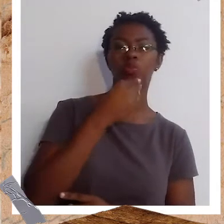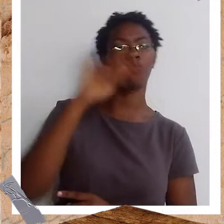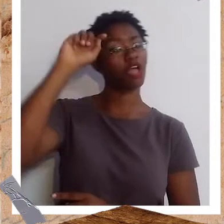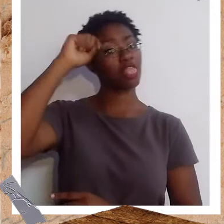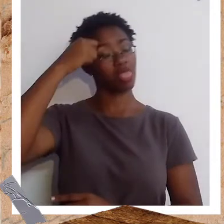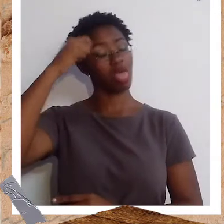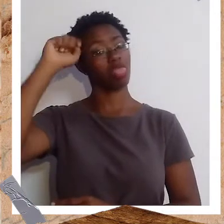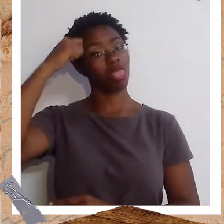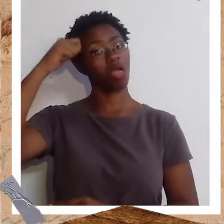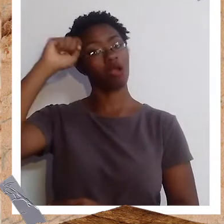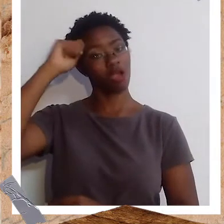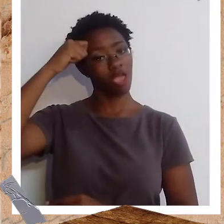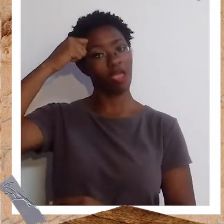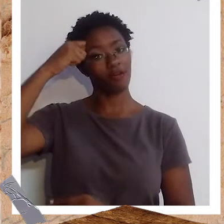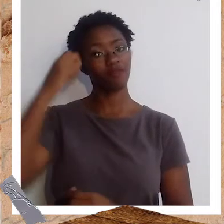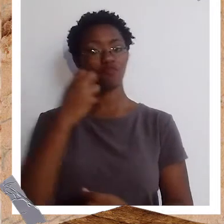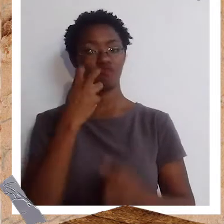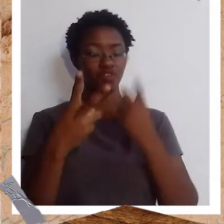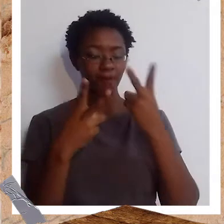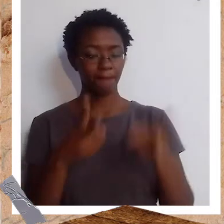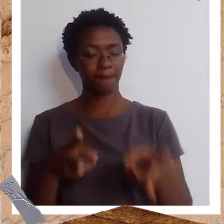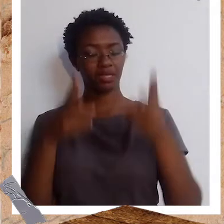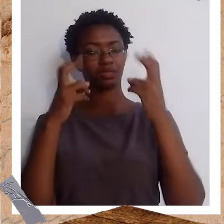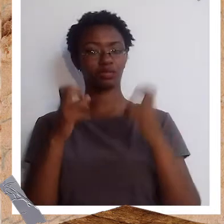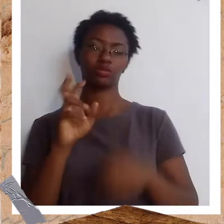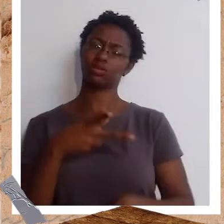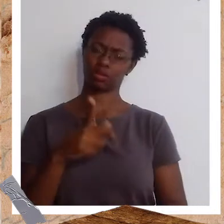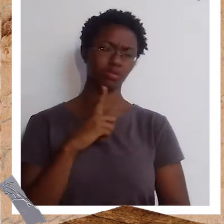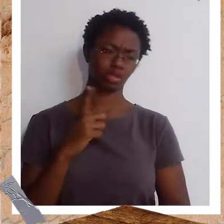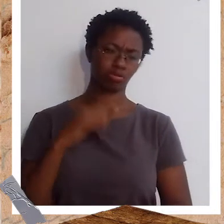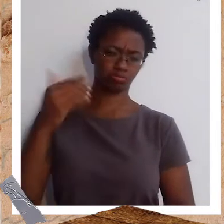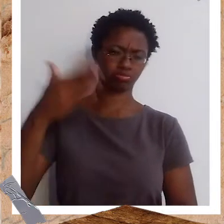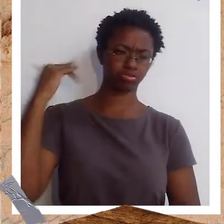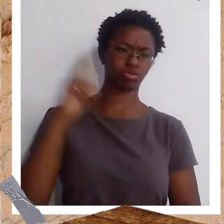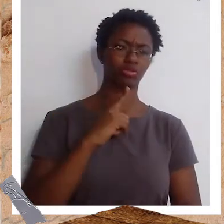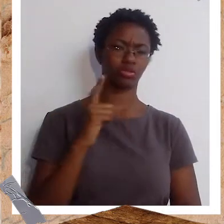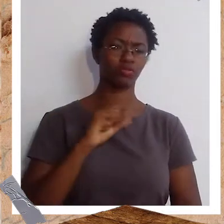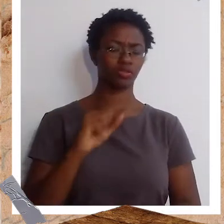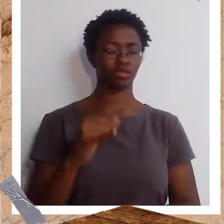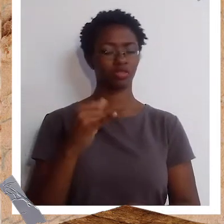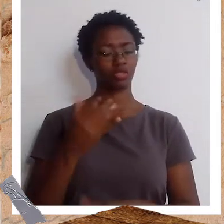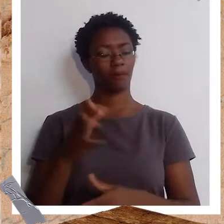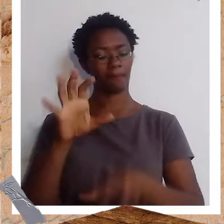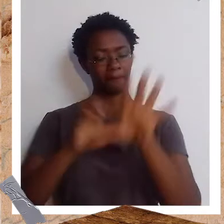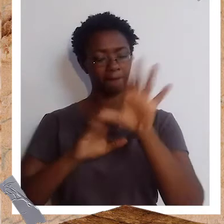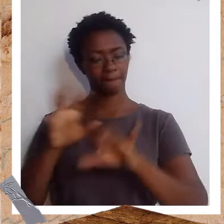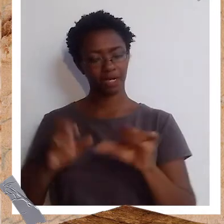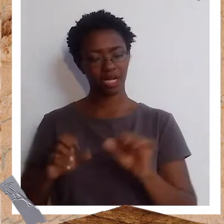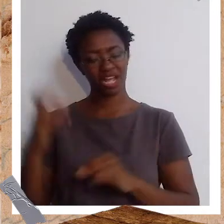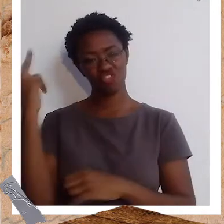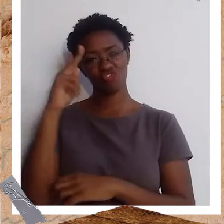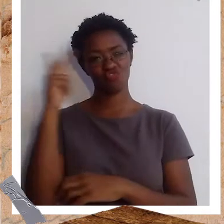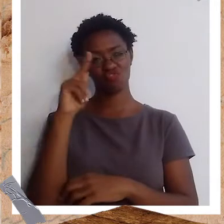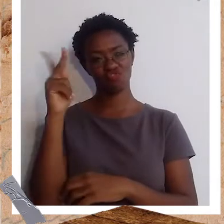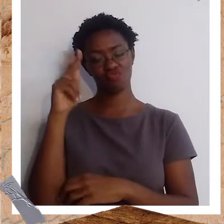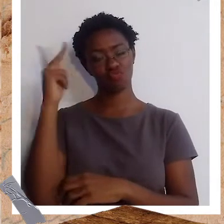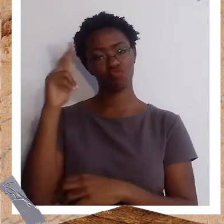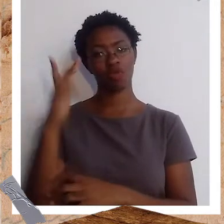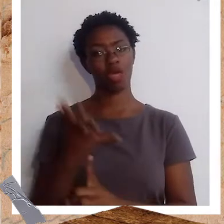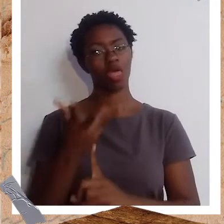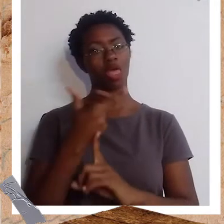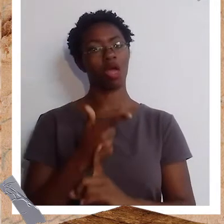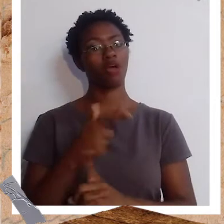gente hoje vê, né, sempre existiu. Se a gente pegar a história da arte popular, por exemplo, no